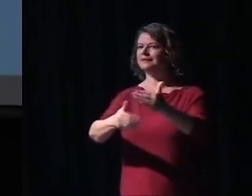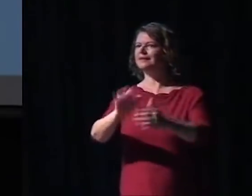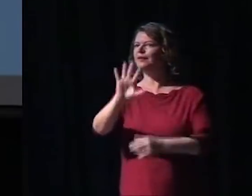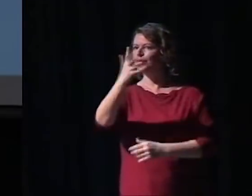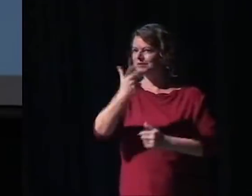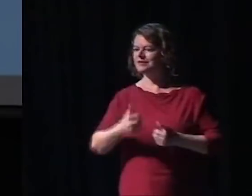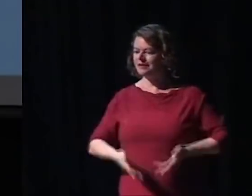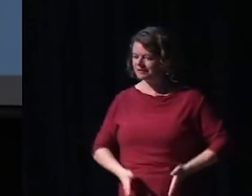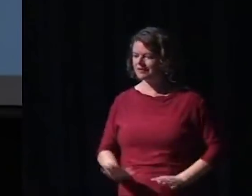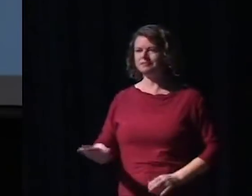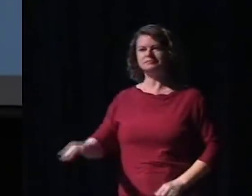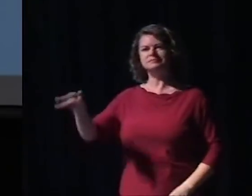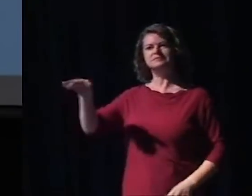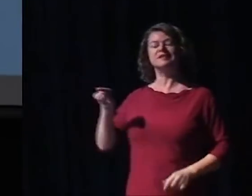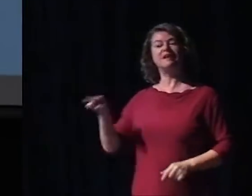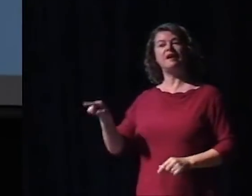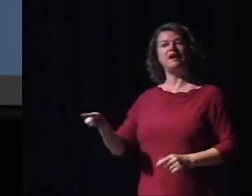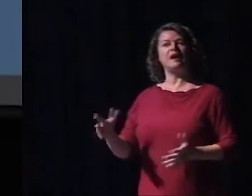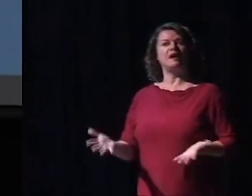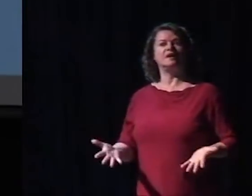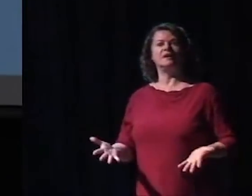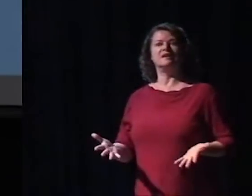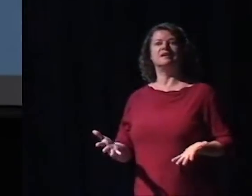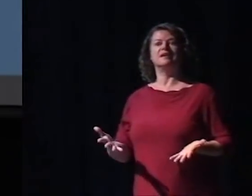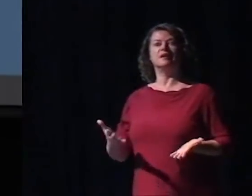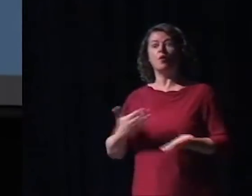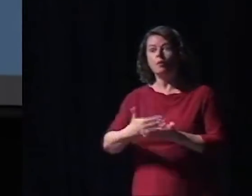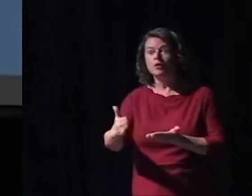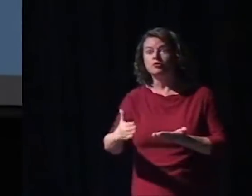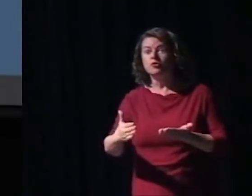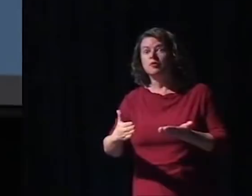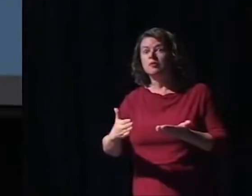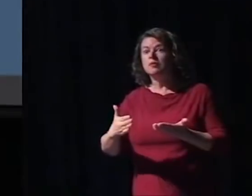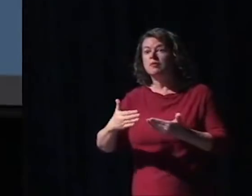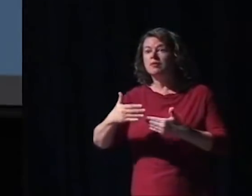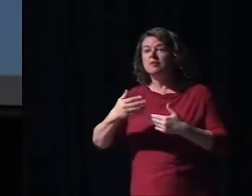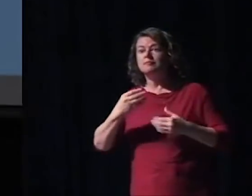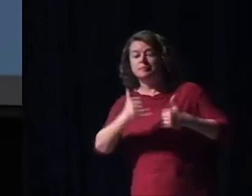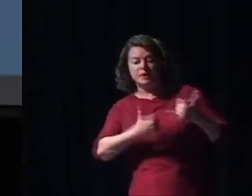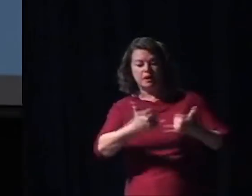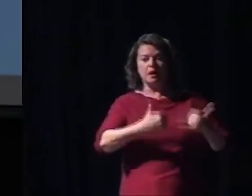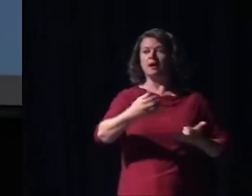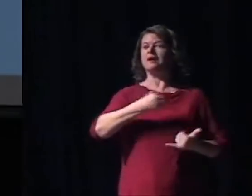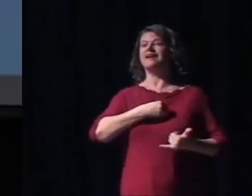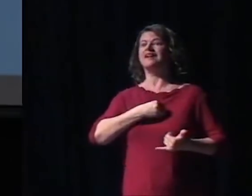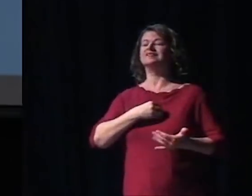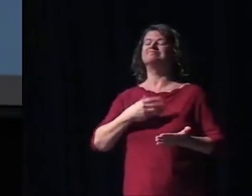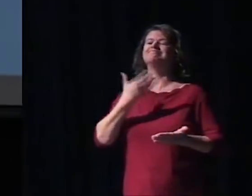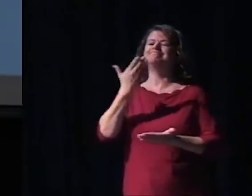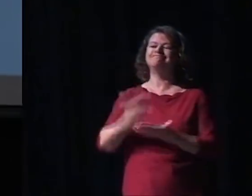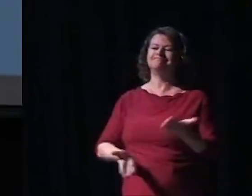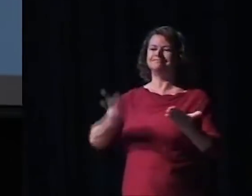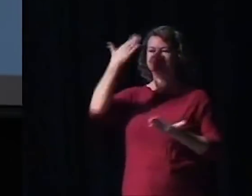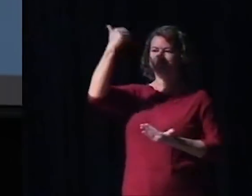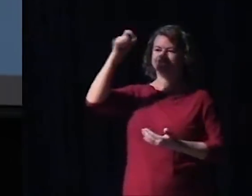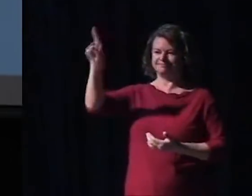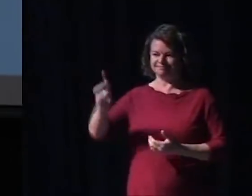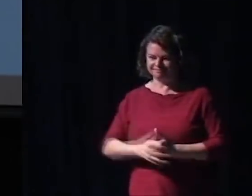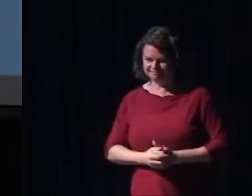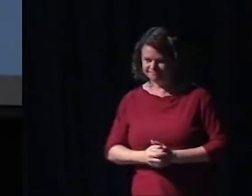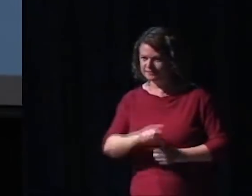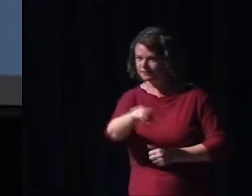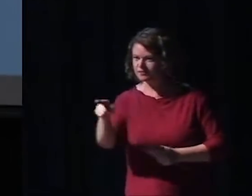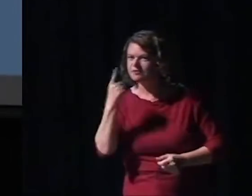e a consagração de Deus. Nós temos falado sobre consagração, e você tem visto como a consagração é intimamente ligada à